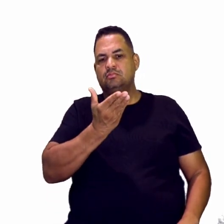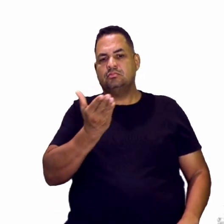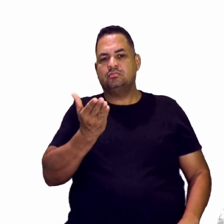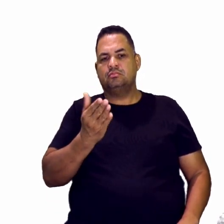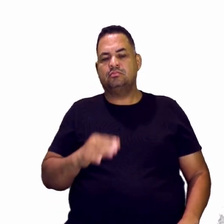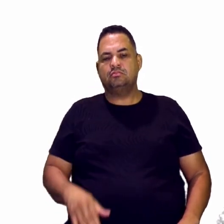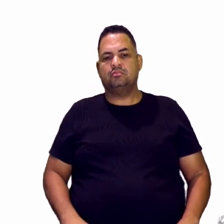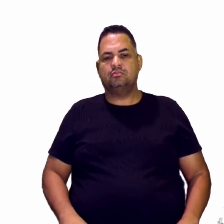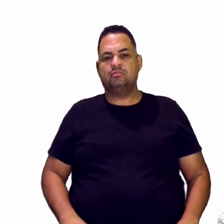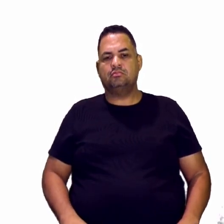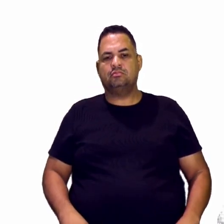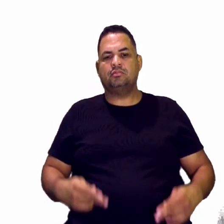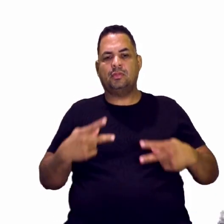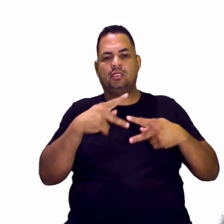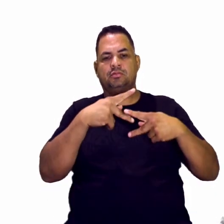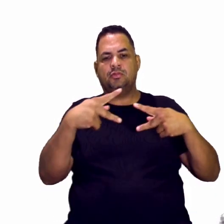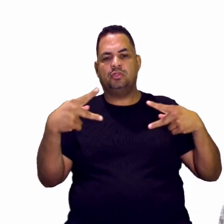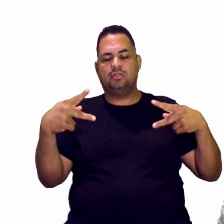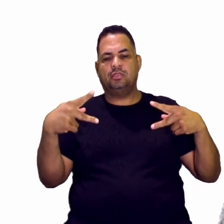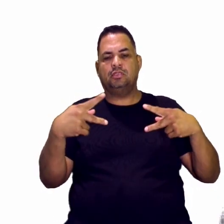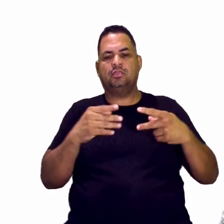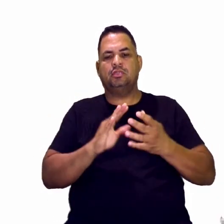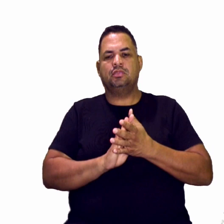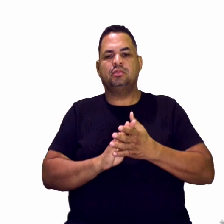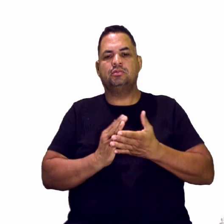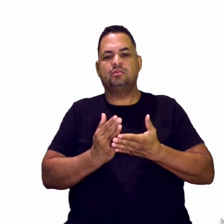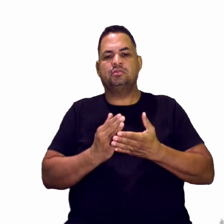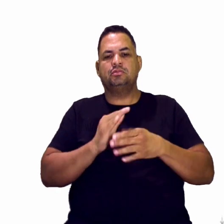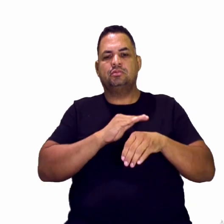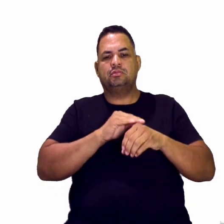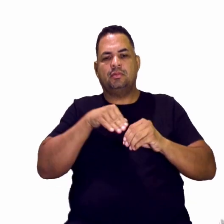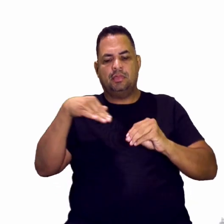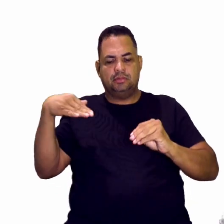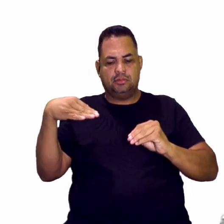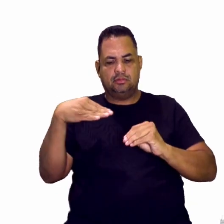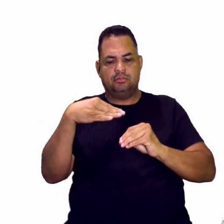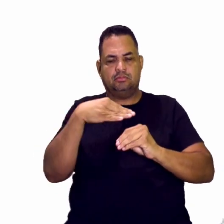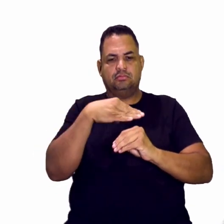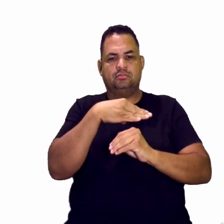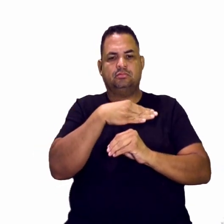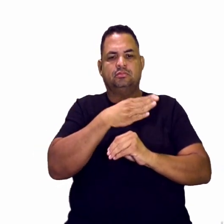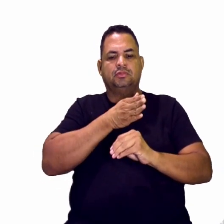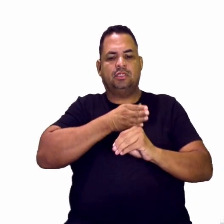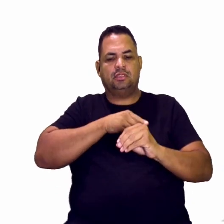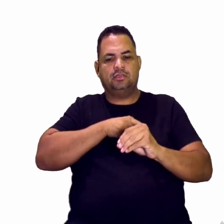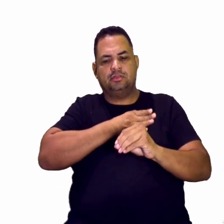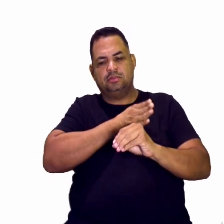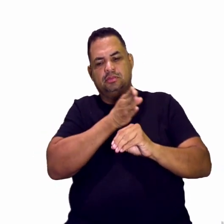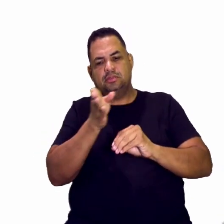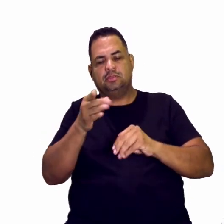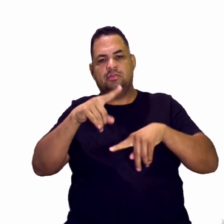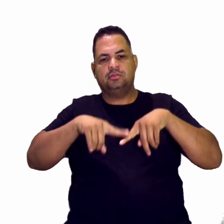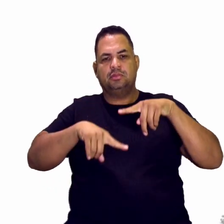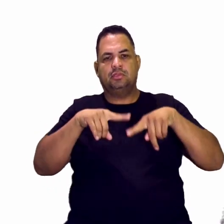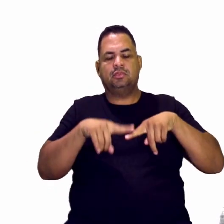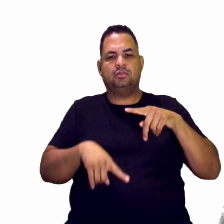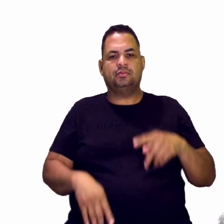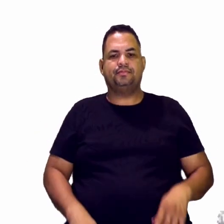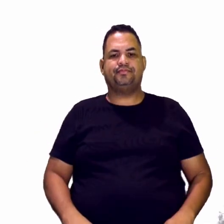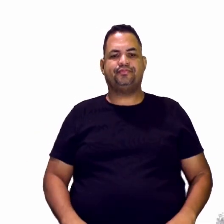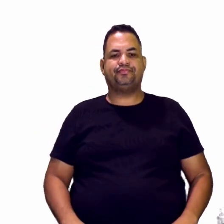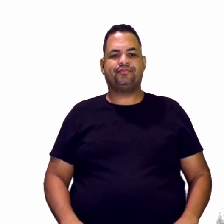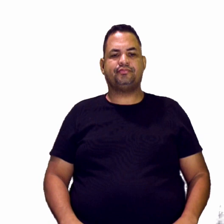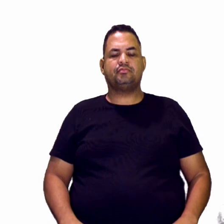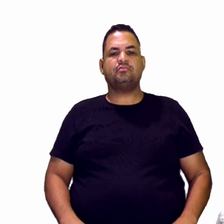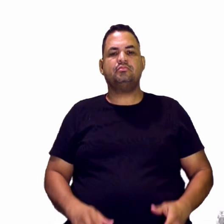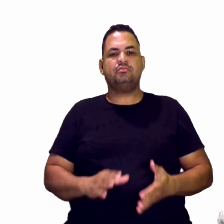de proteínas da membrana, que vão servir como se fossem corredores aí para entrada e saída de elementos. Tá? Então, por conta